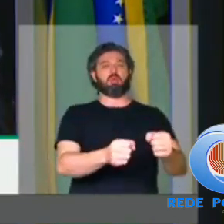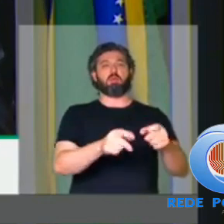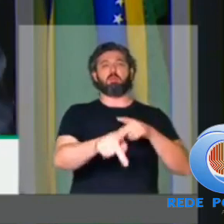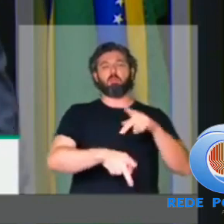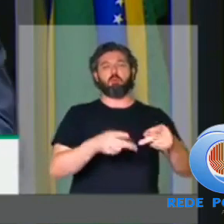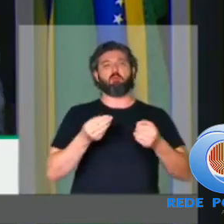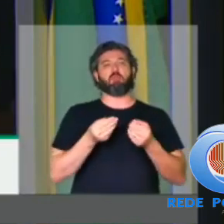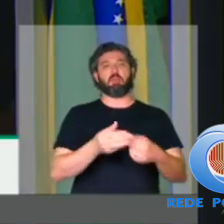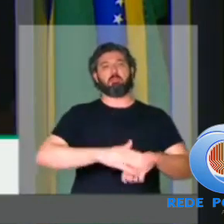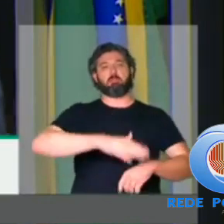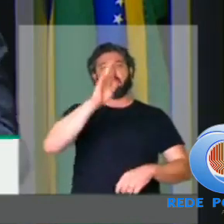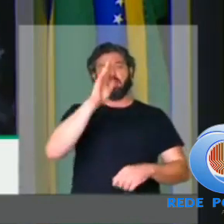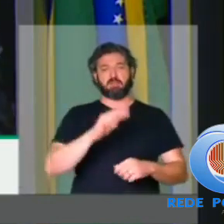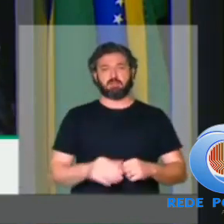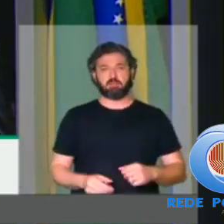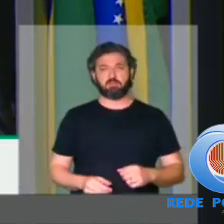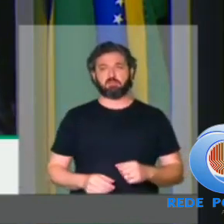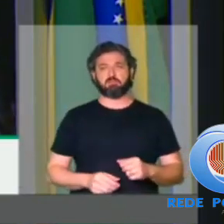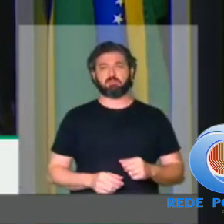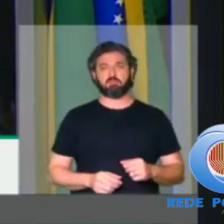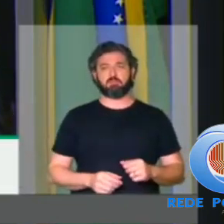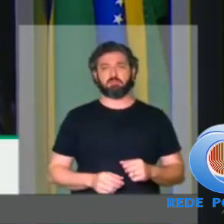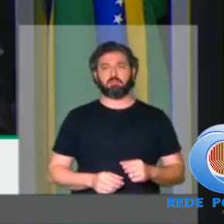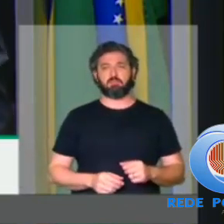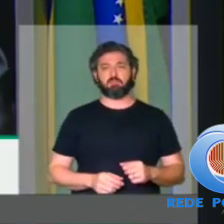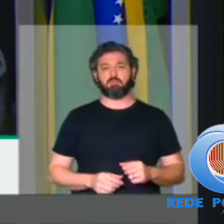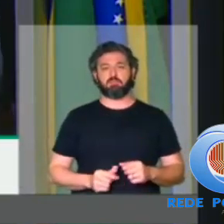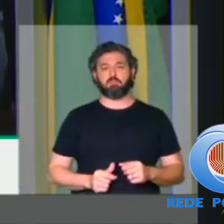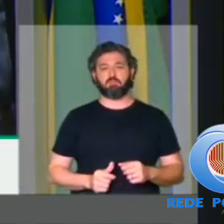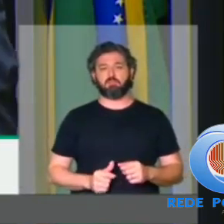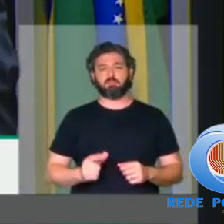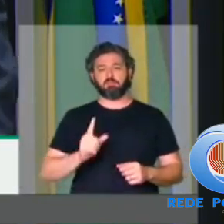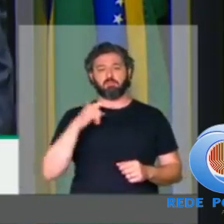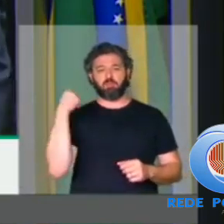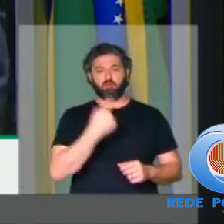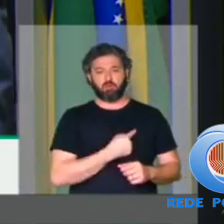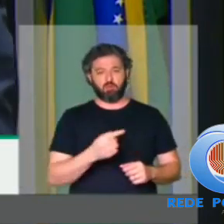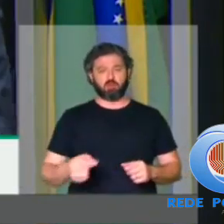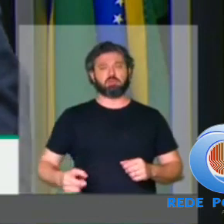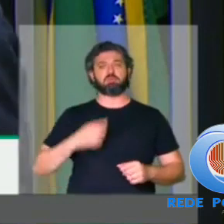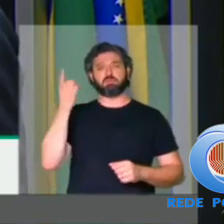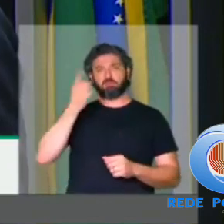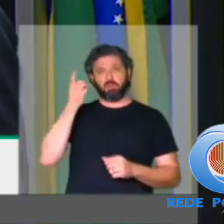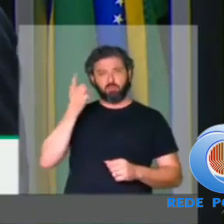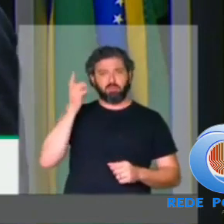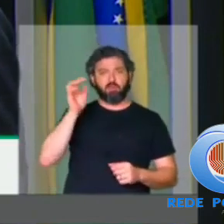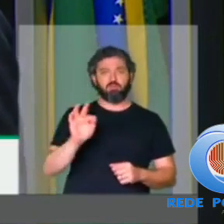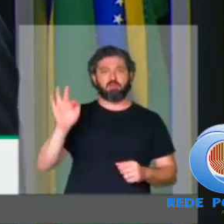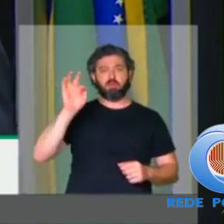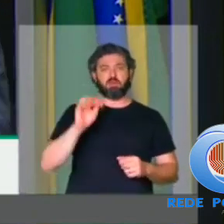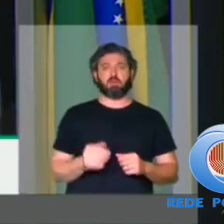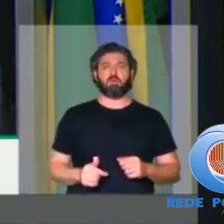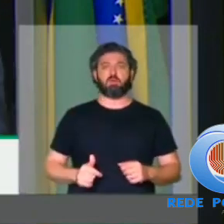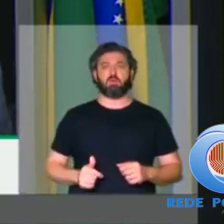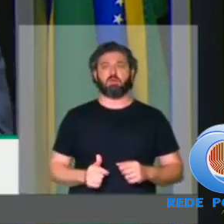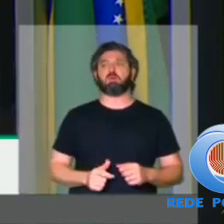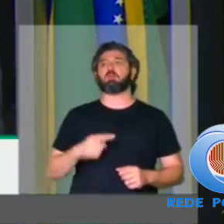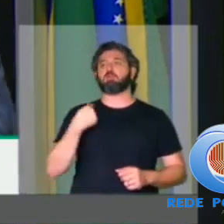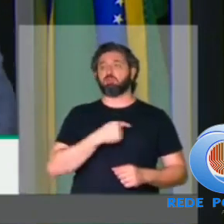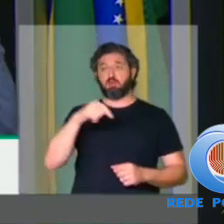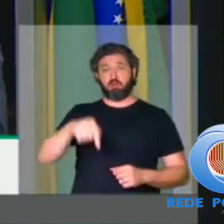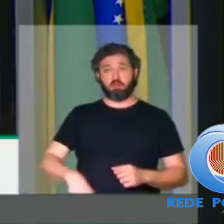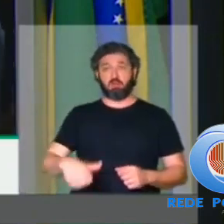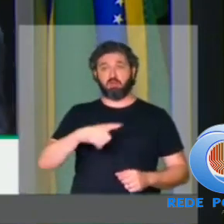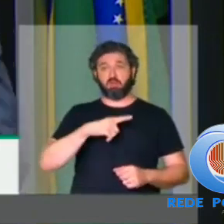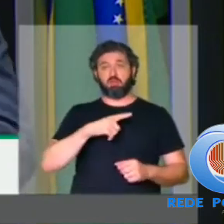o cidadão, mais poder para o indivíduo. Nós, deputados federais, temos